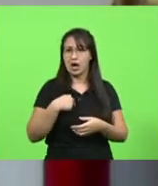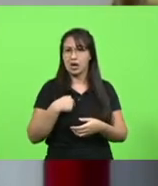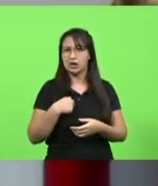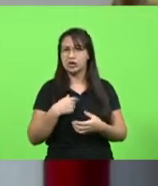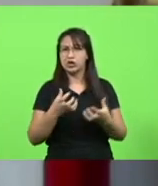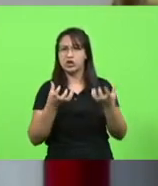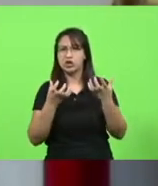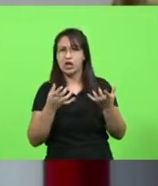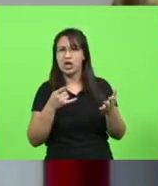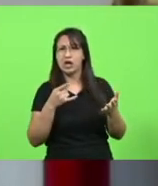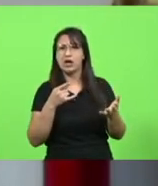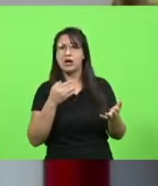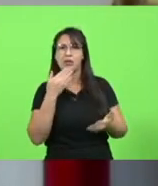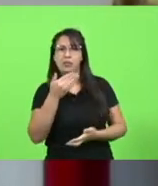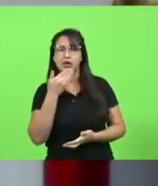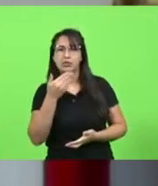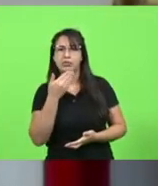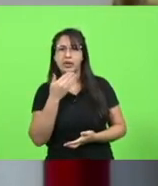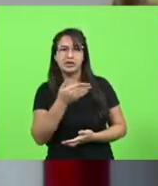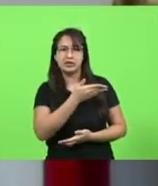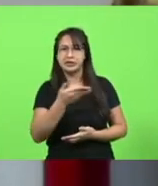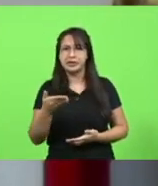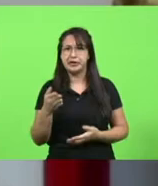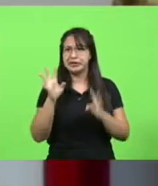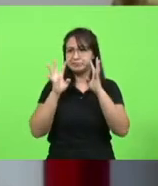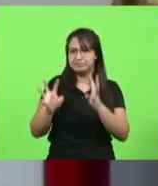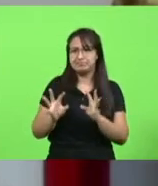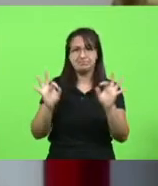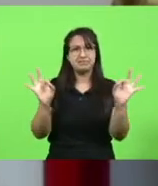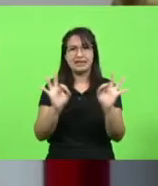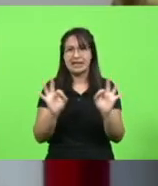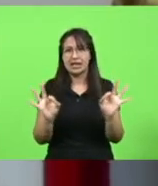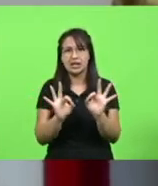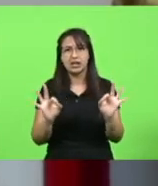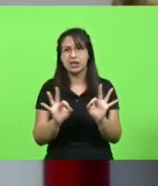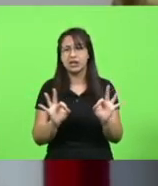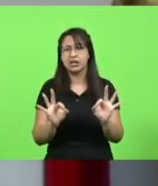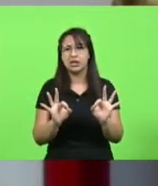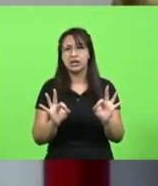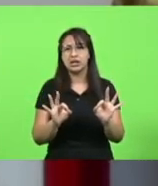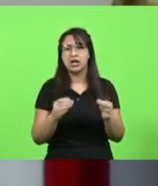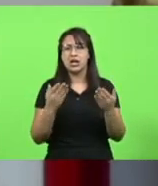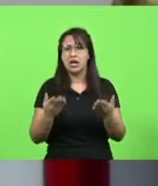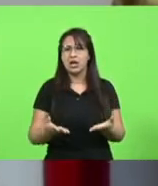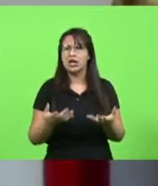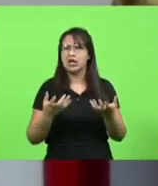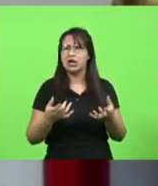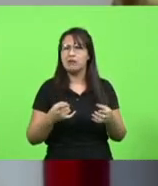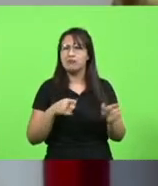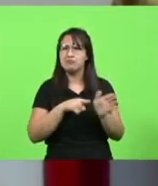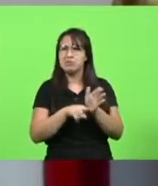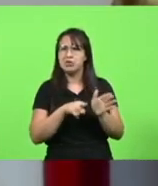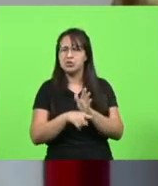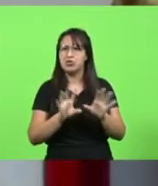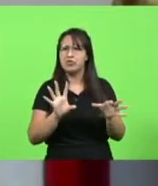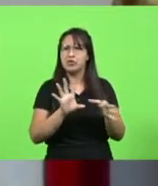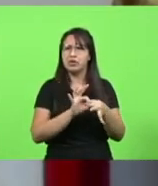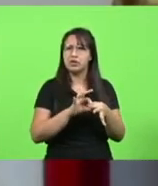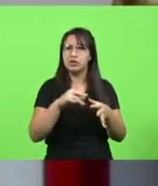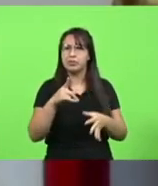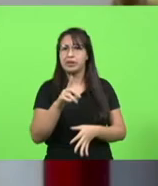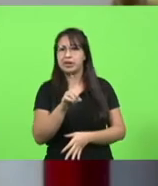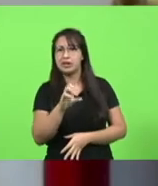Conselho Nacional dos Direitos da Pessoa com Deficiência, que sempre questionou a vinculação do BPC como um elemento